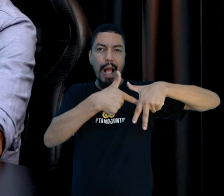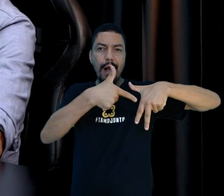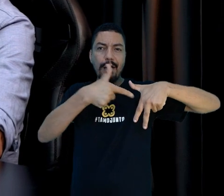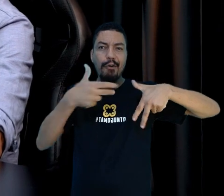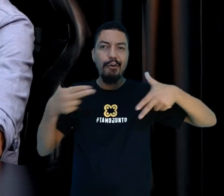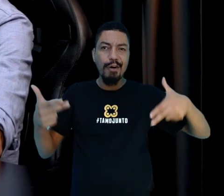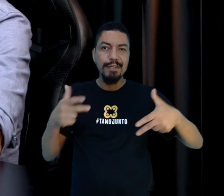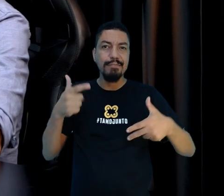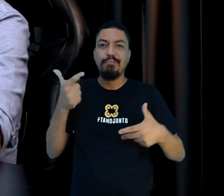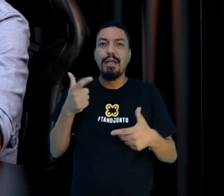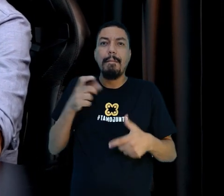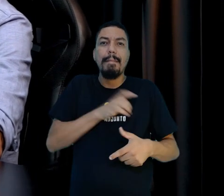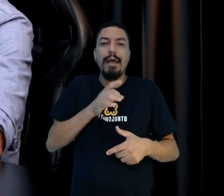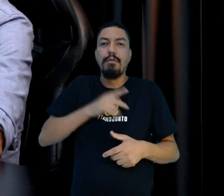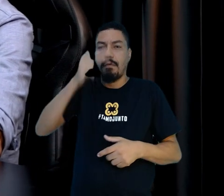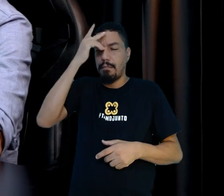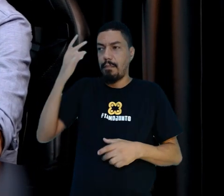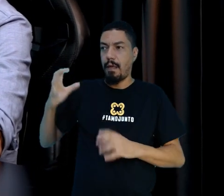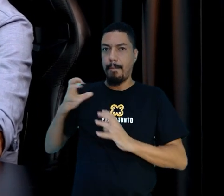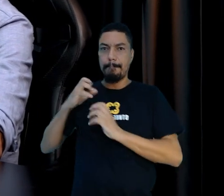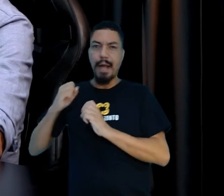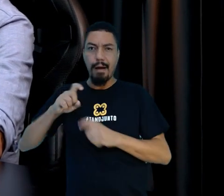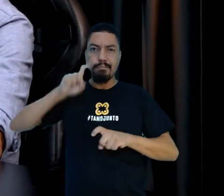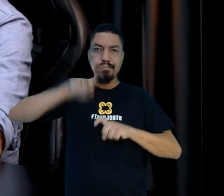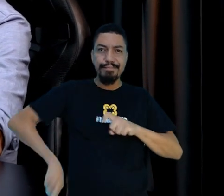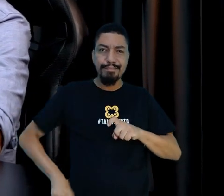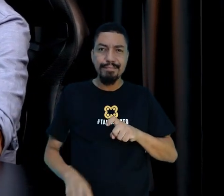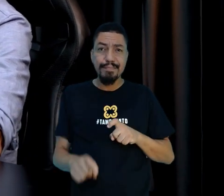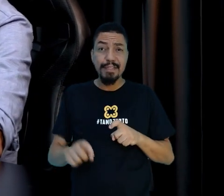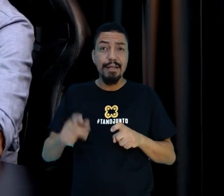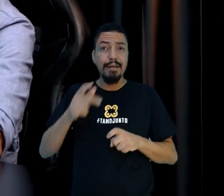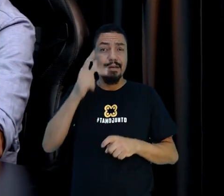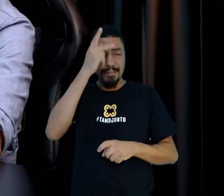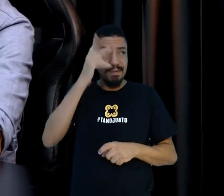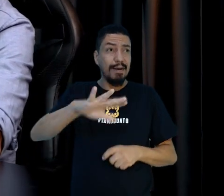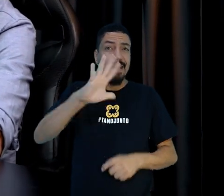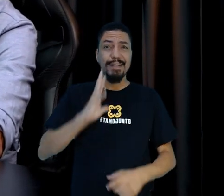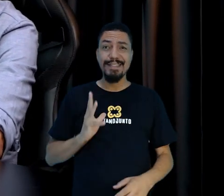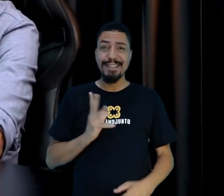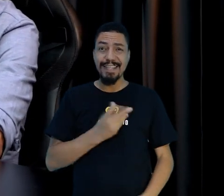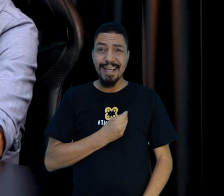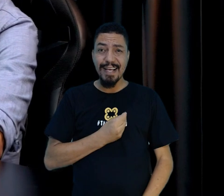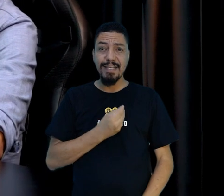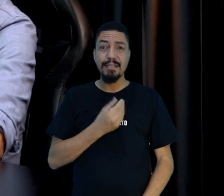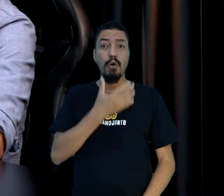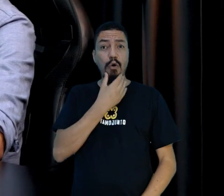né? Quantas mulheres e pessoas trans e enfim, inclusive homens gays, né, que enfim,